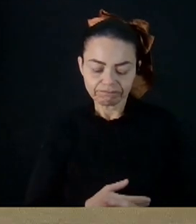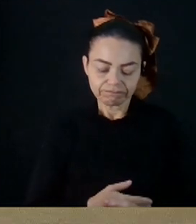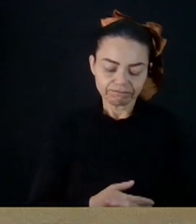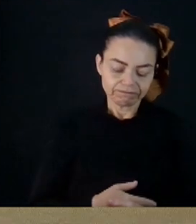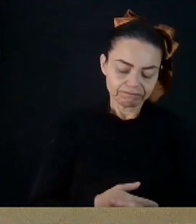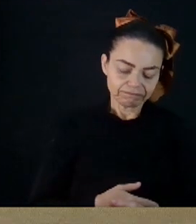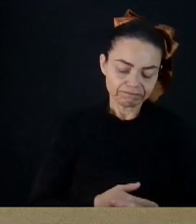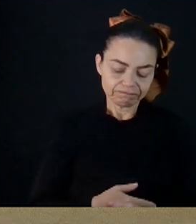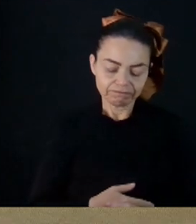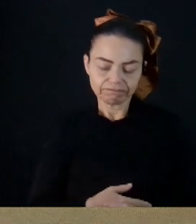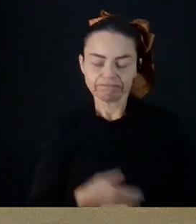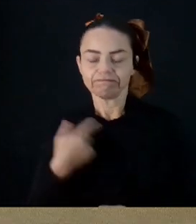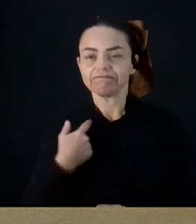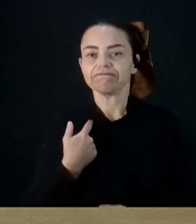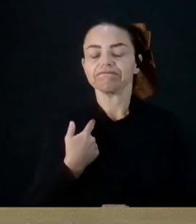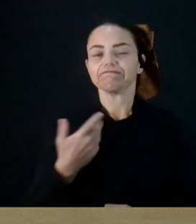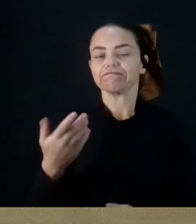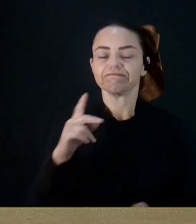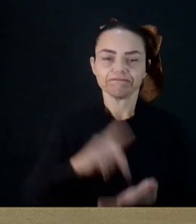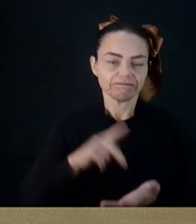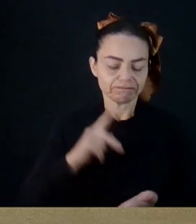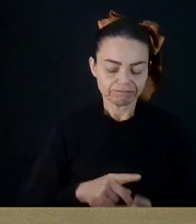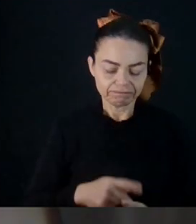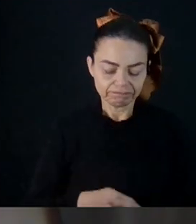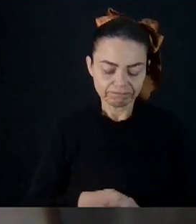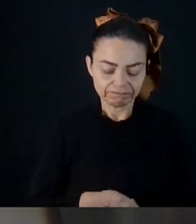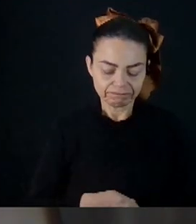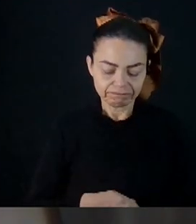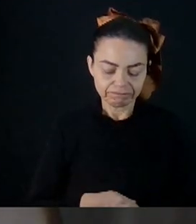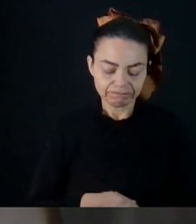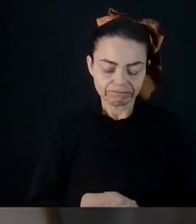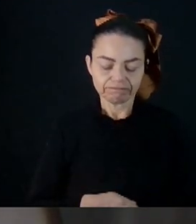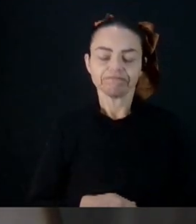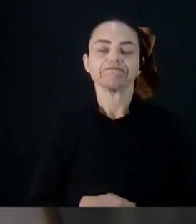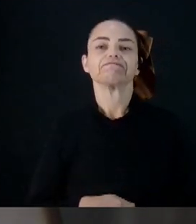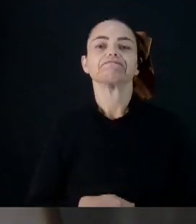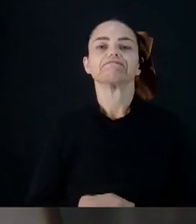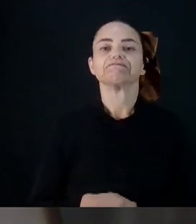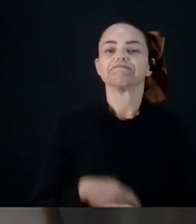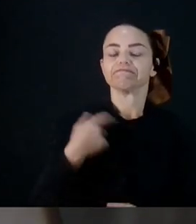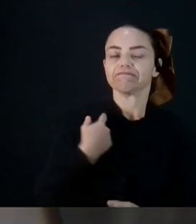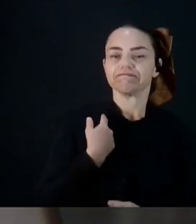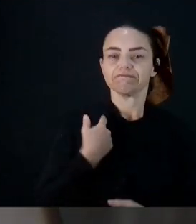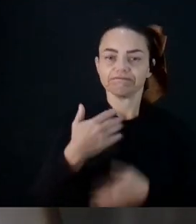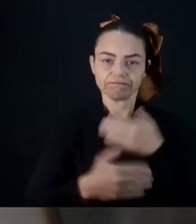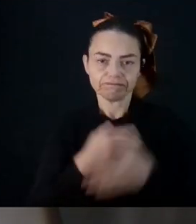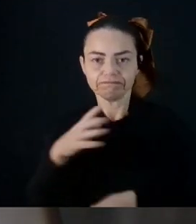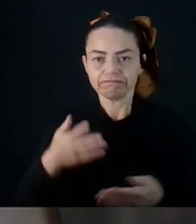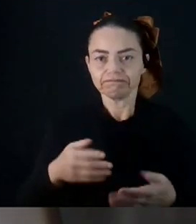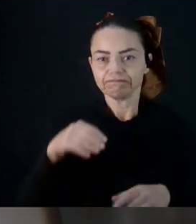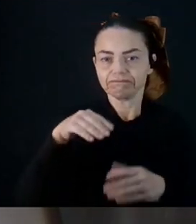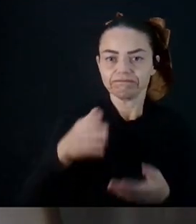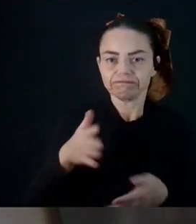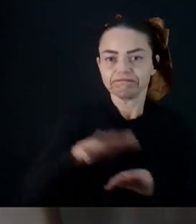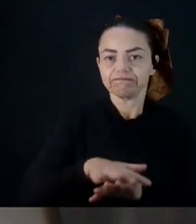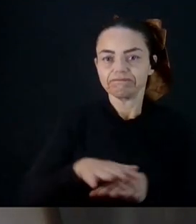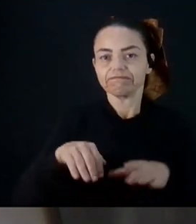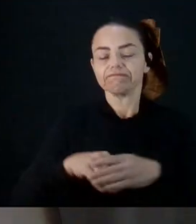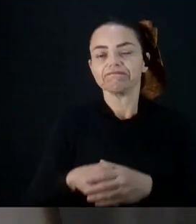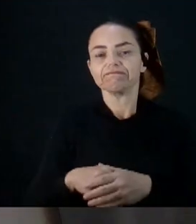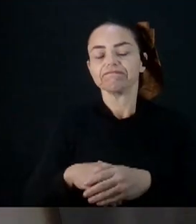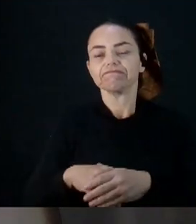grupo. Exatamente, né? Então, isso envolve, né, esse processo de inclusão e exclusão nos